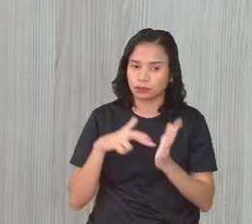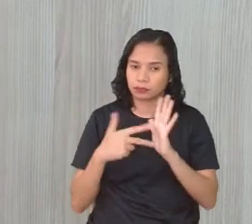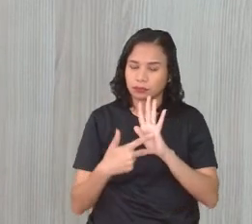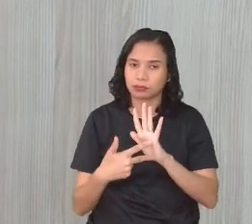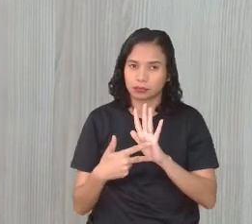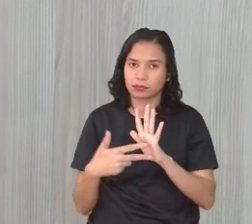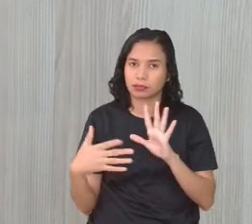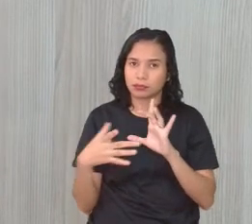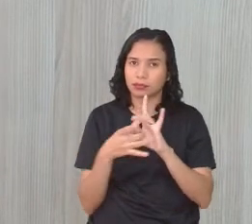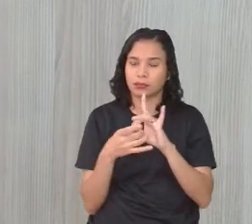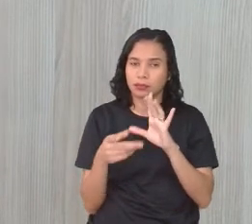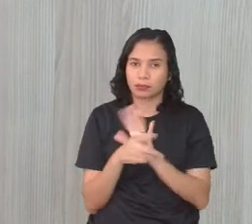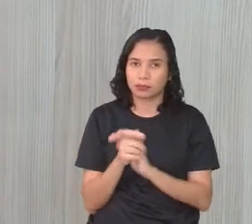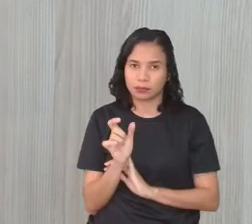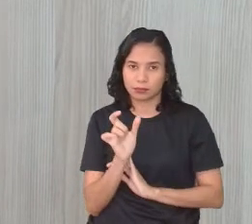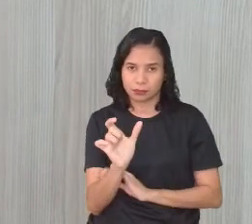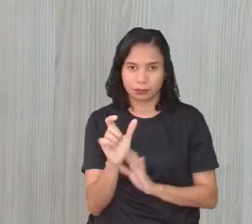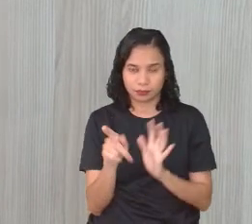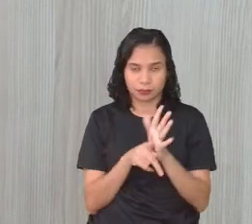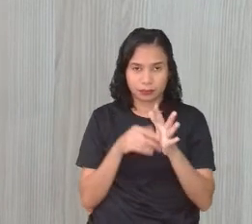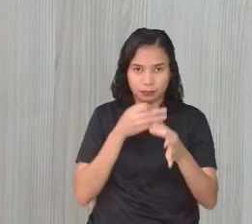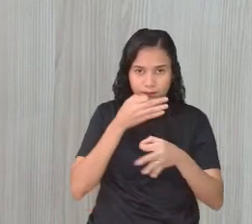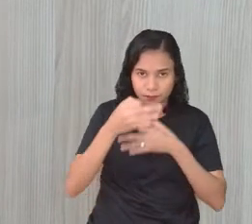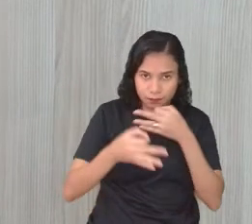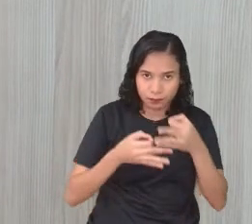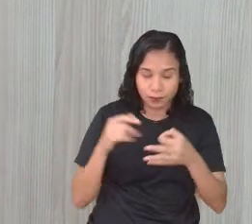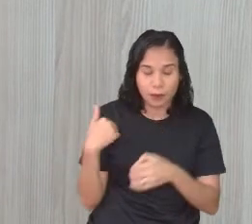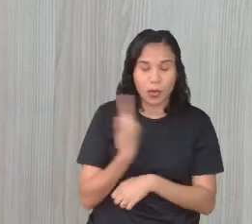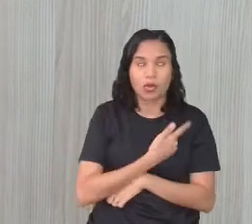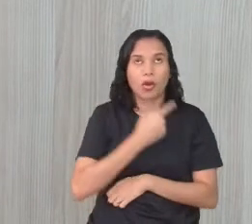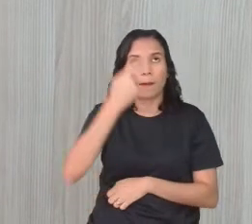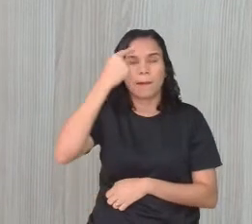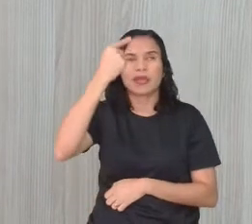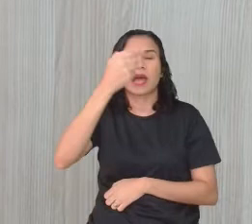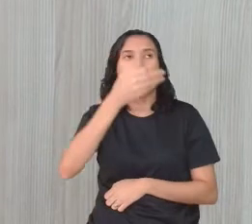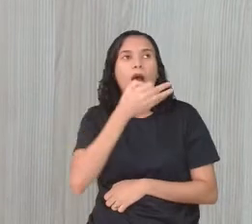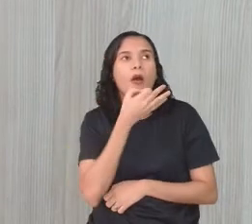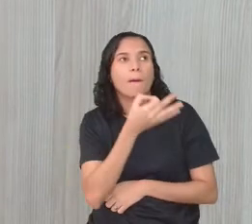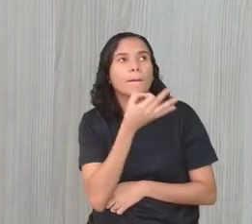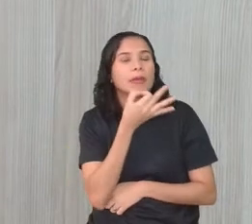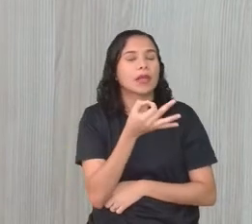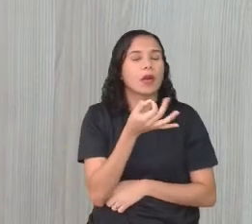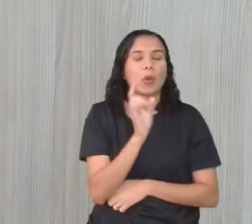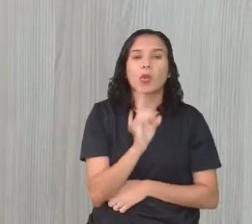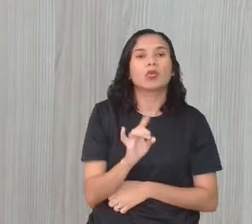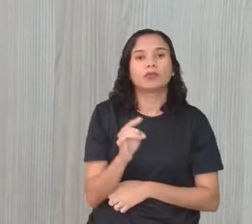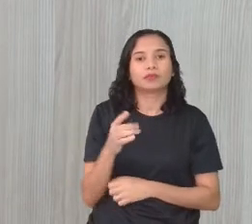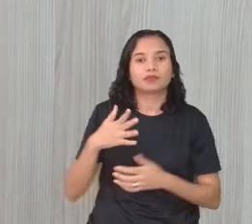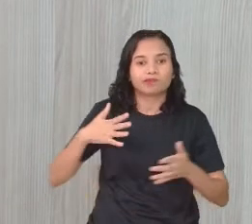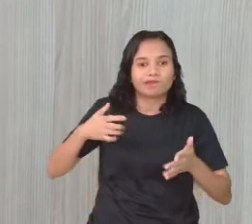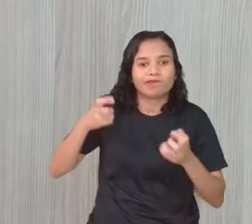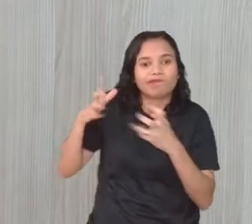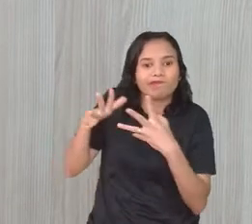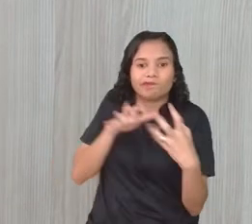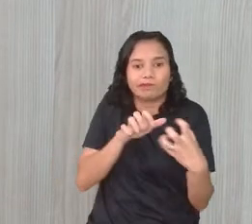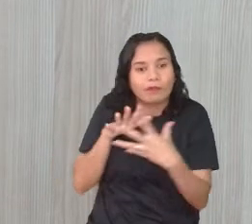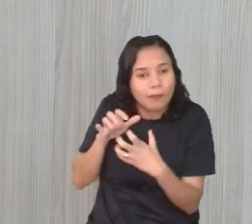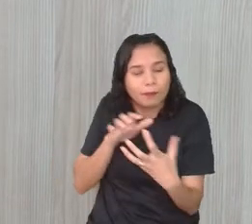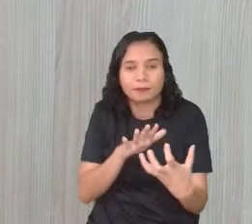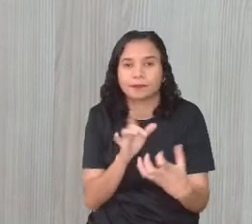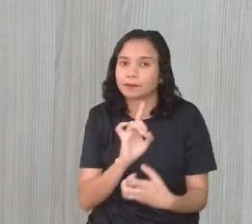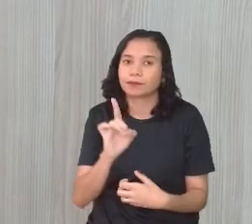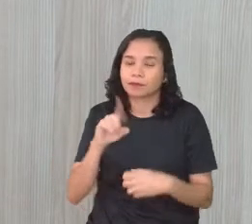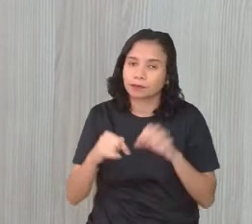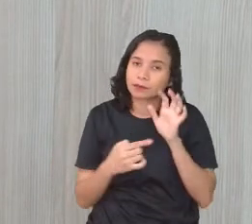significado atrelado à palavra argumento. Quando a gente pensa em argumento, não é necessariamente o embate que a gente quer, mas é